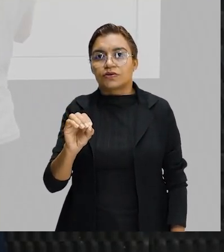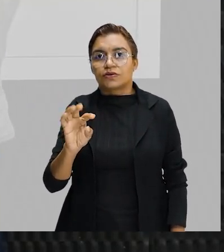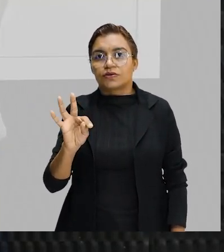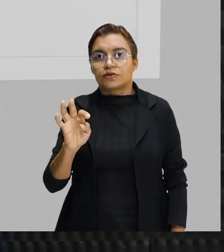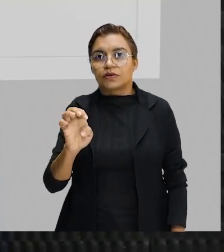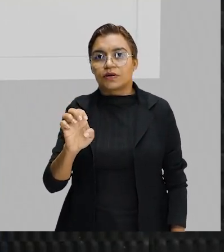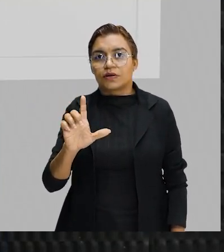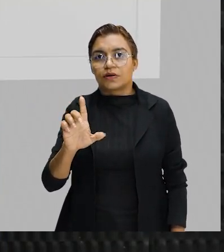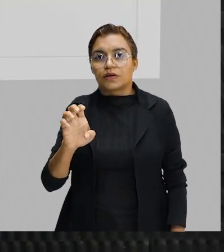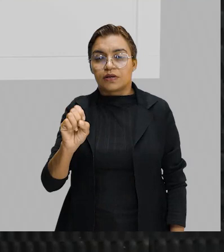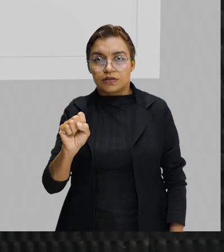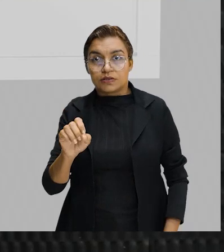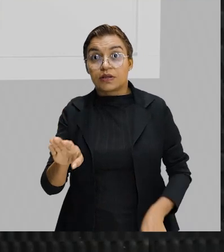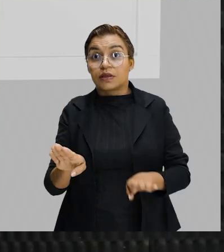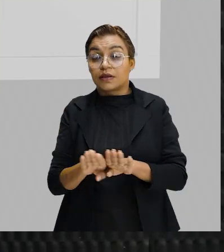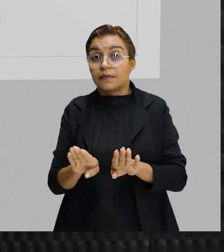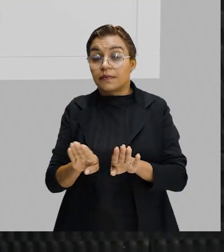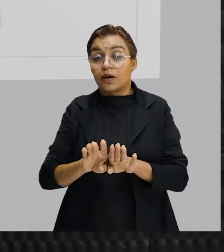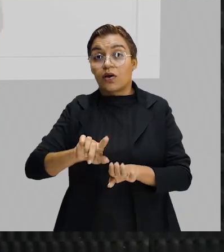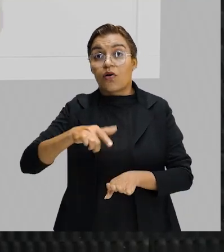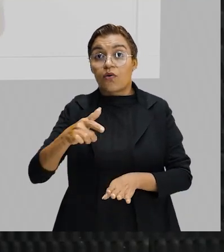E o período helenístico,